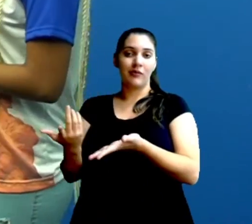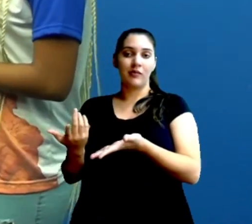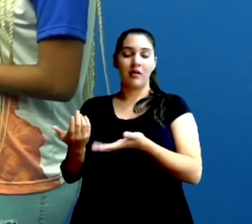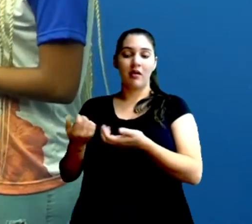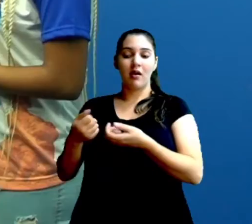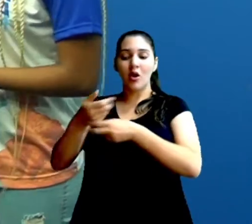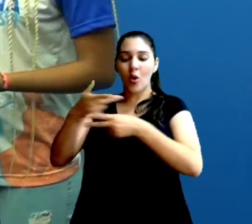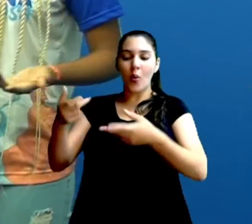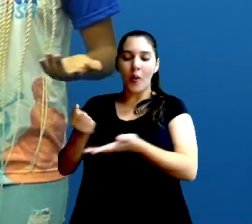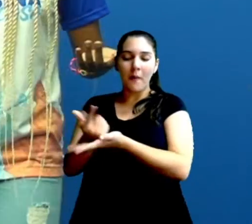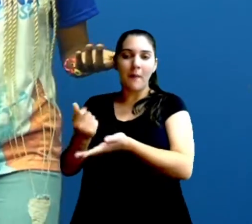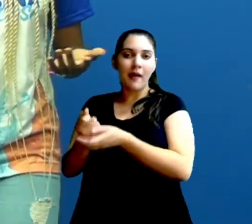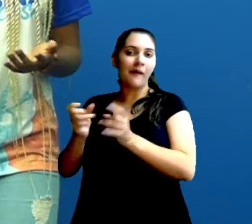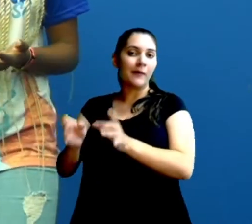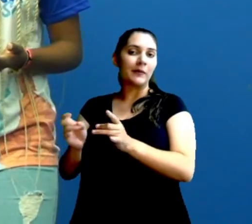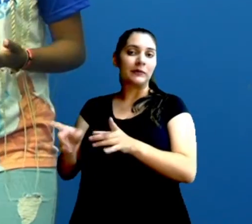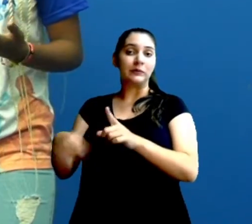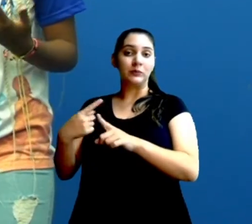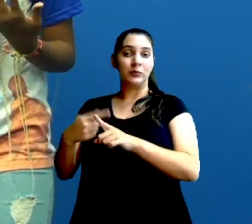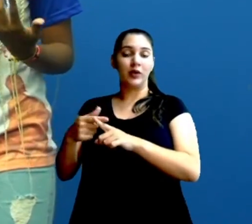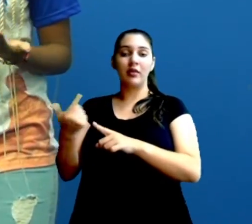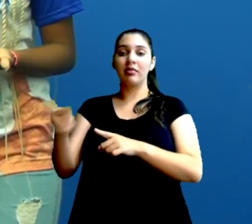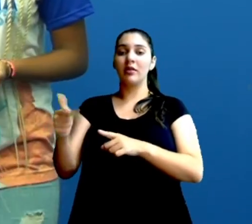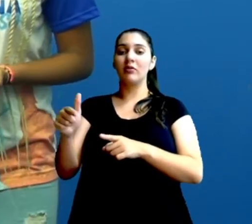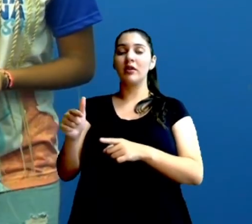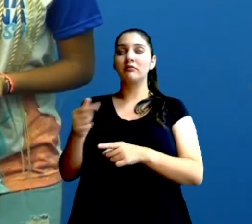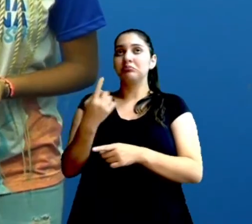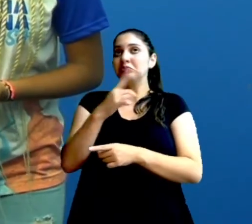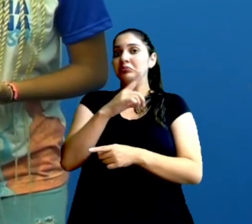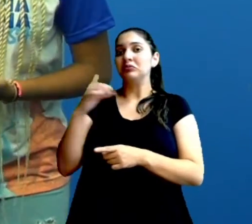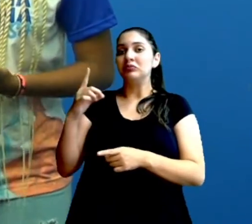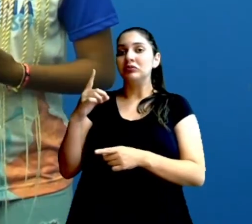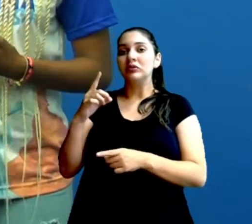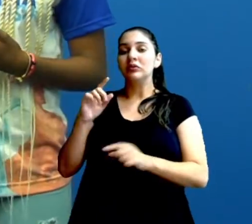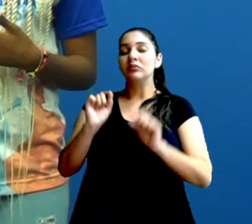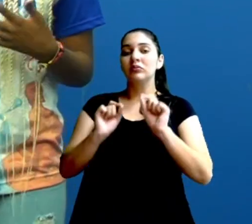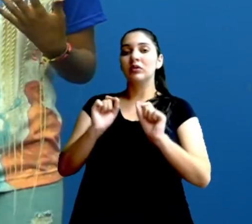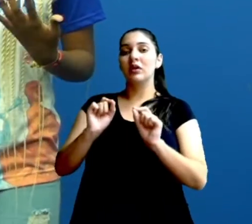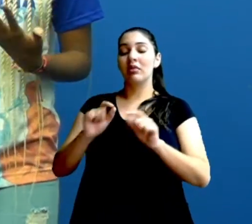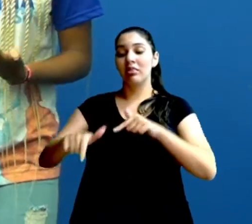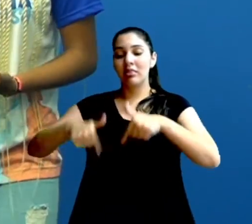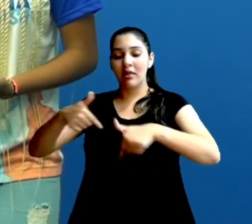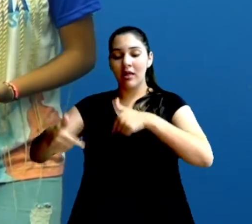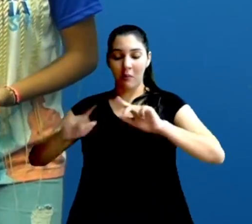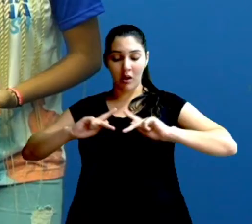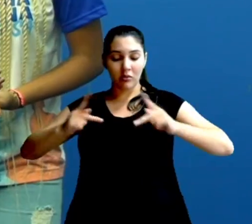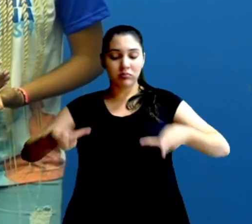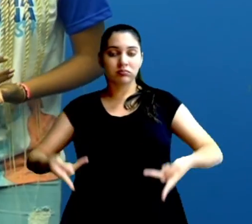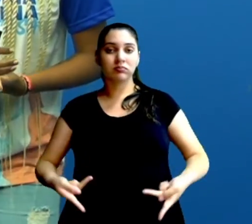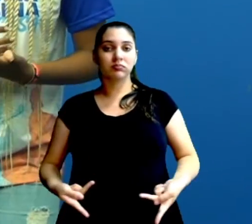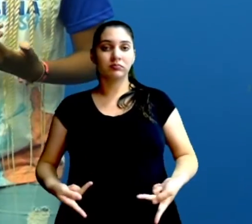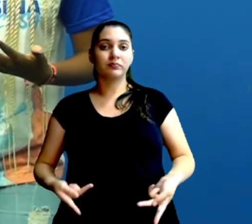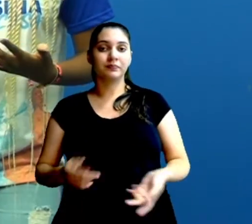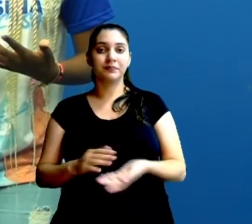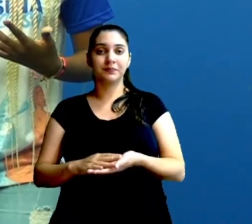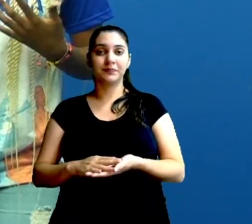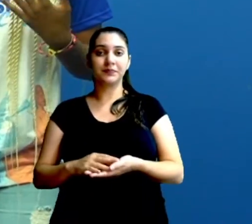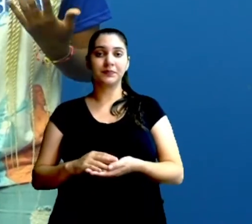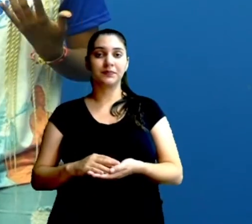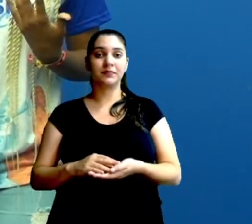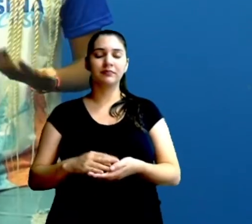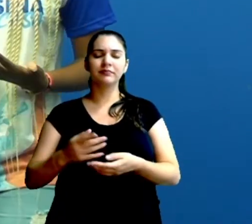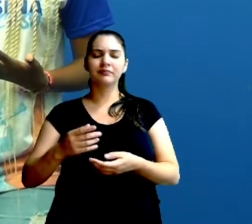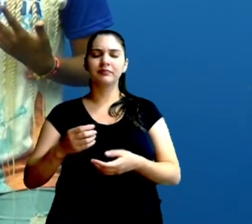uma mercadoria, porque não houve sequer um dia de trabalho humano